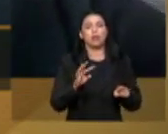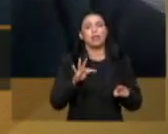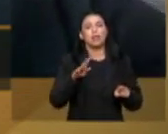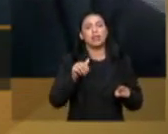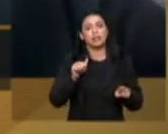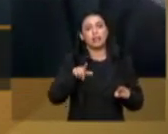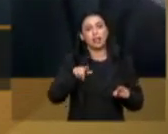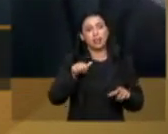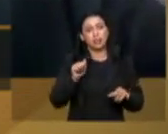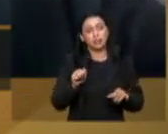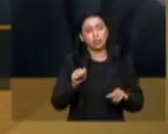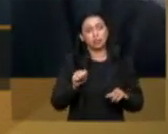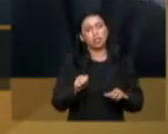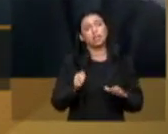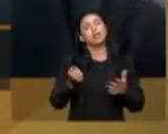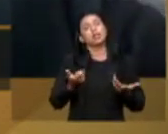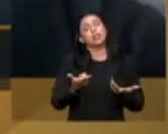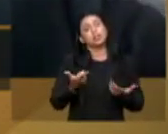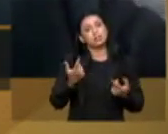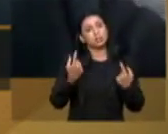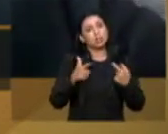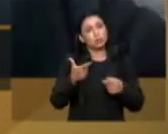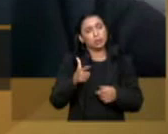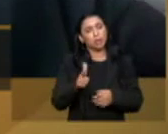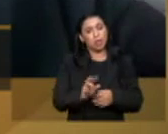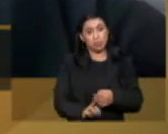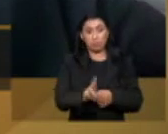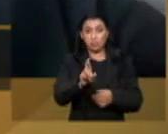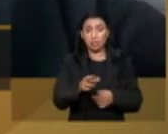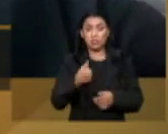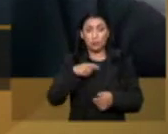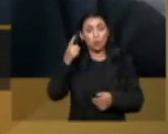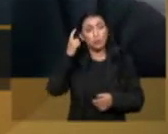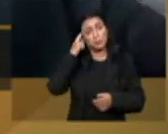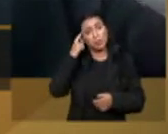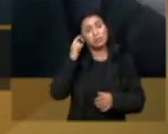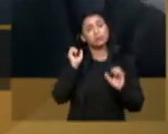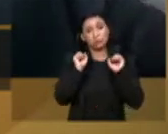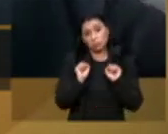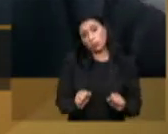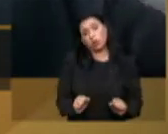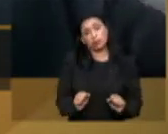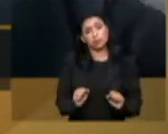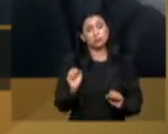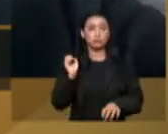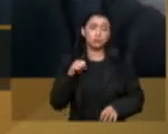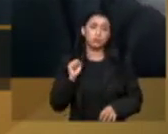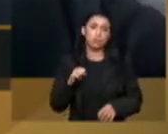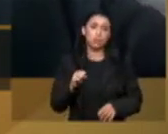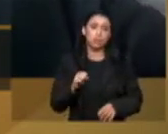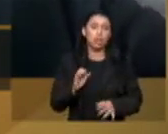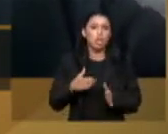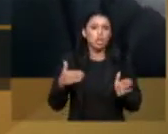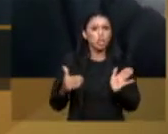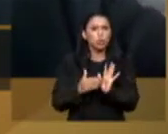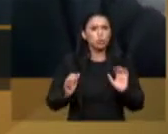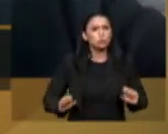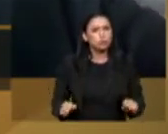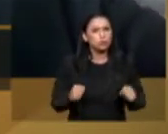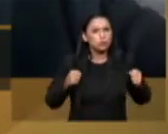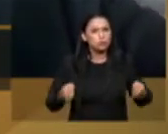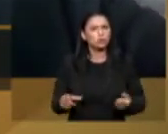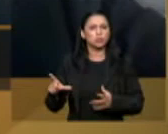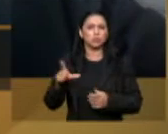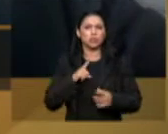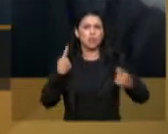taxação sem representação, me parece que estamos no espaço do cabimento. E todo esforço que se faça